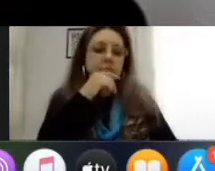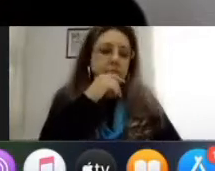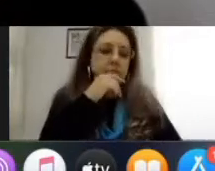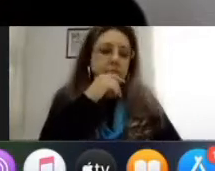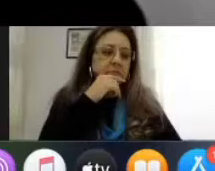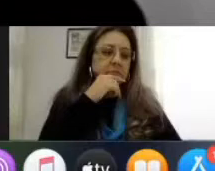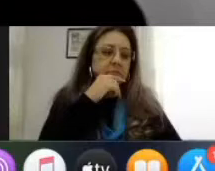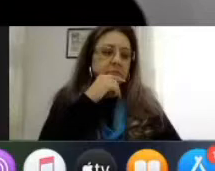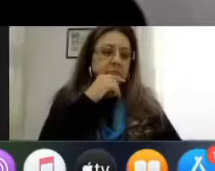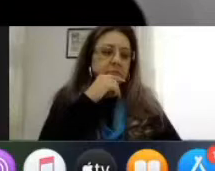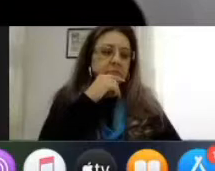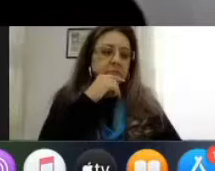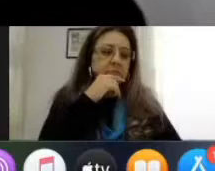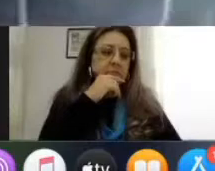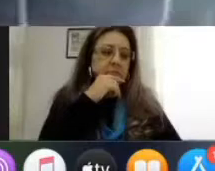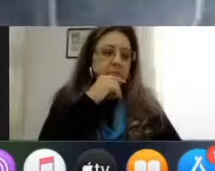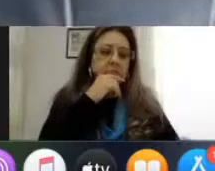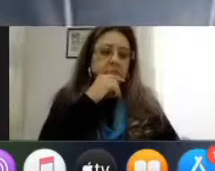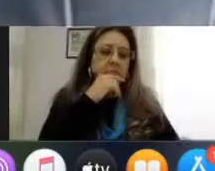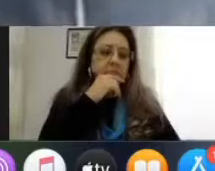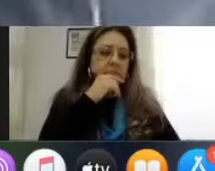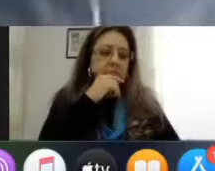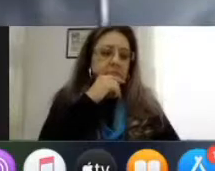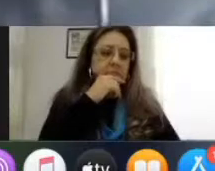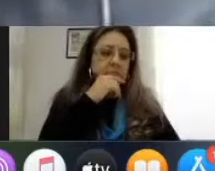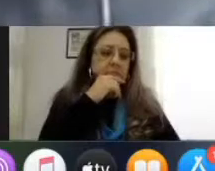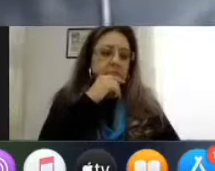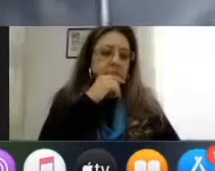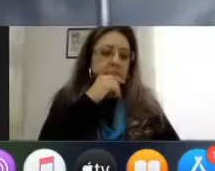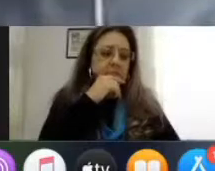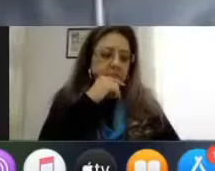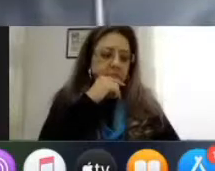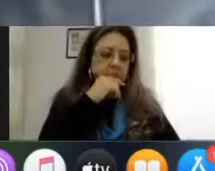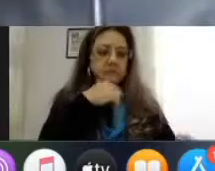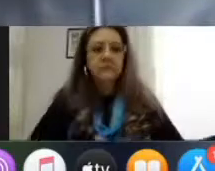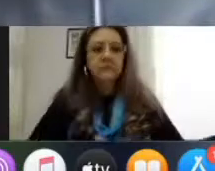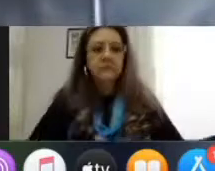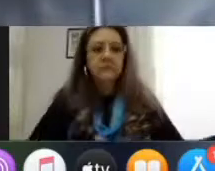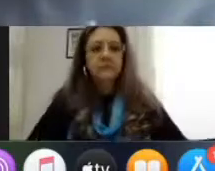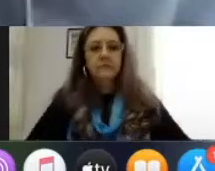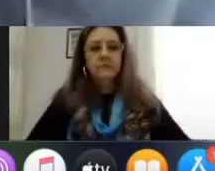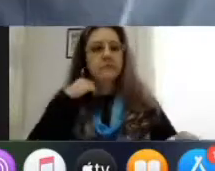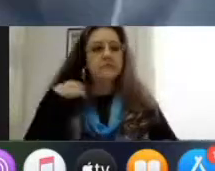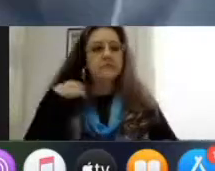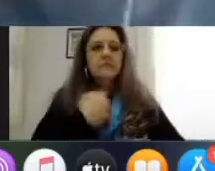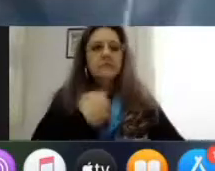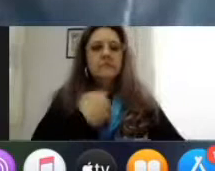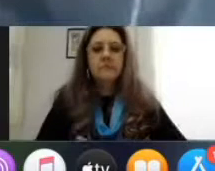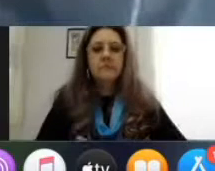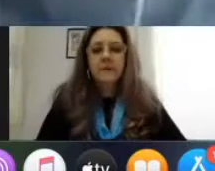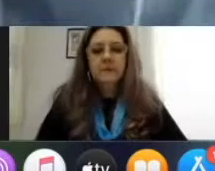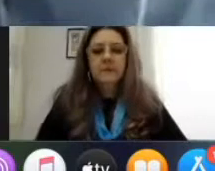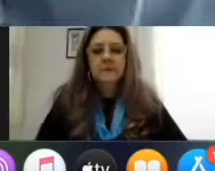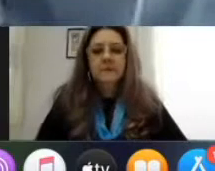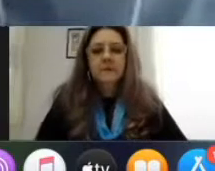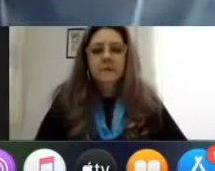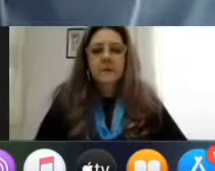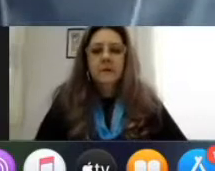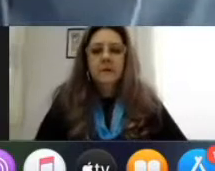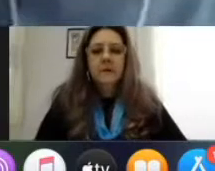de inteligência coletiva, de big data, como muda nosso processo